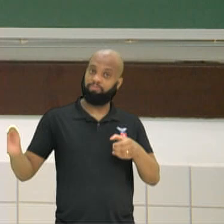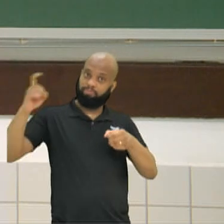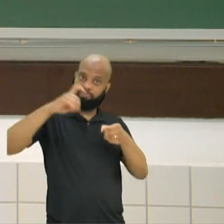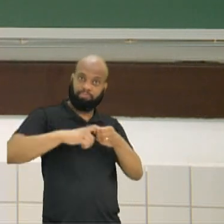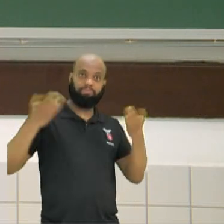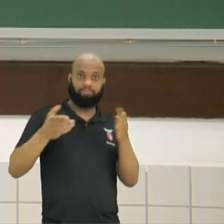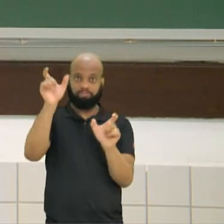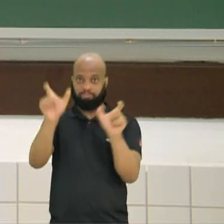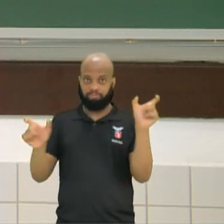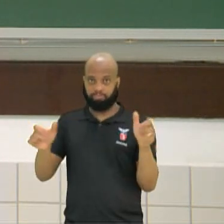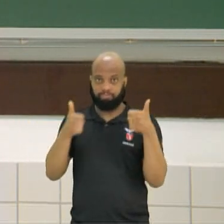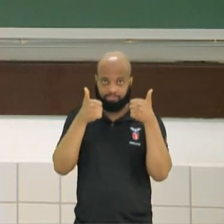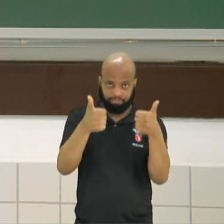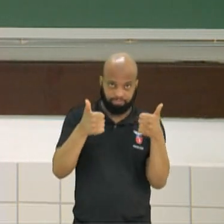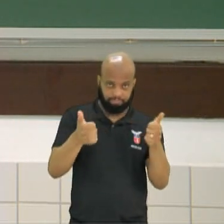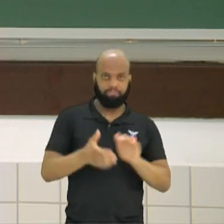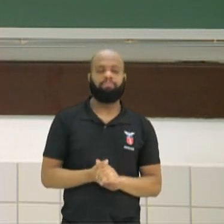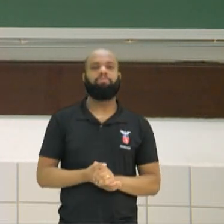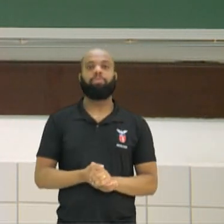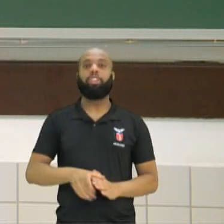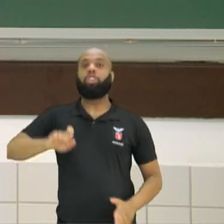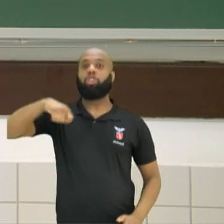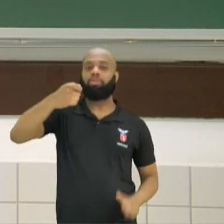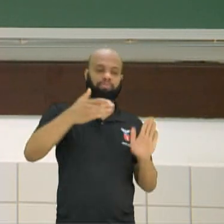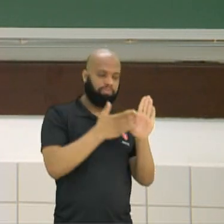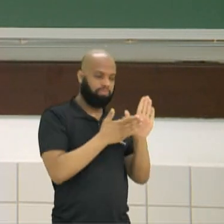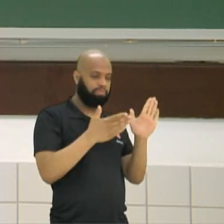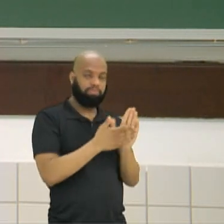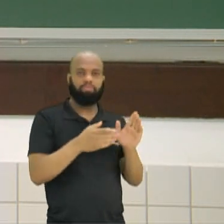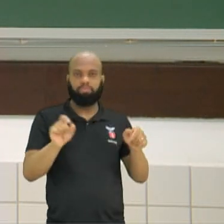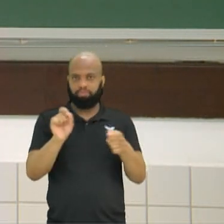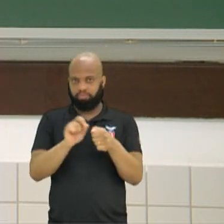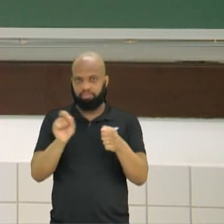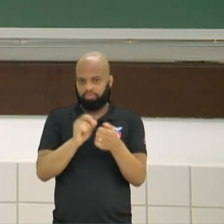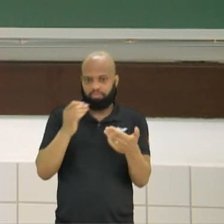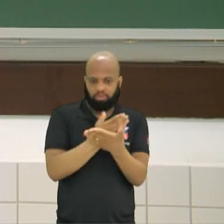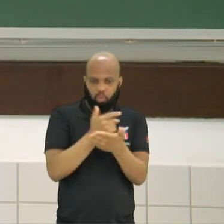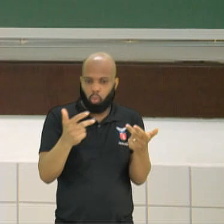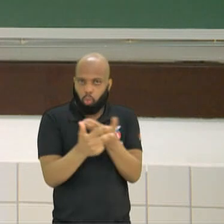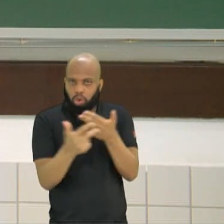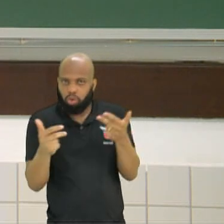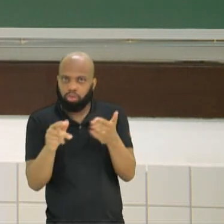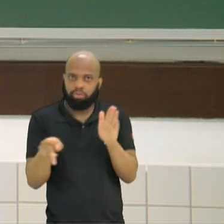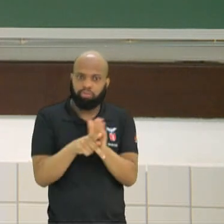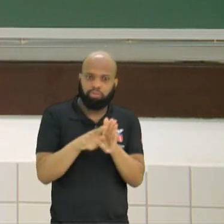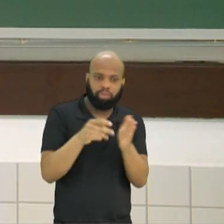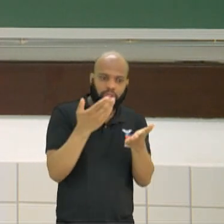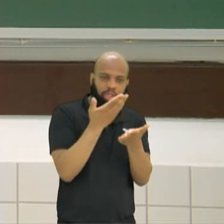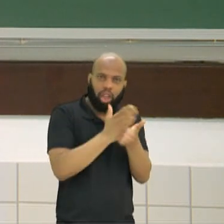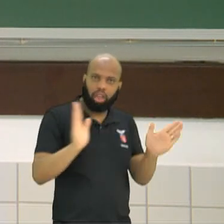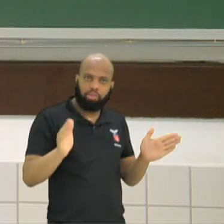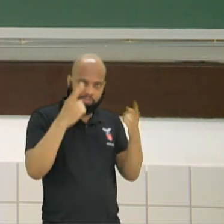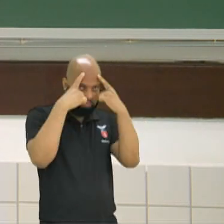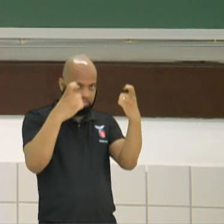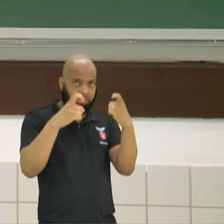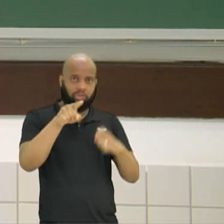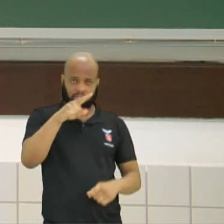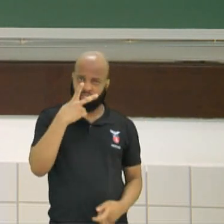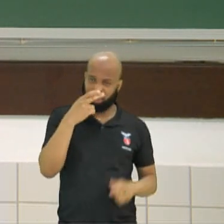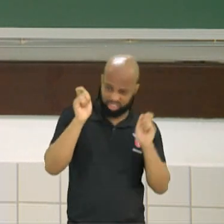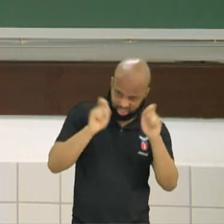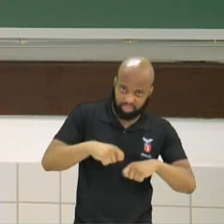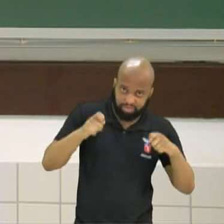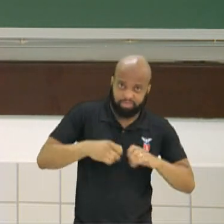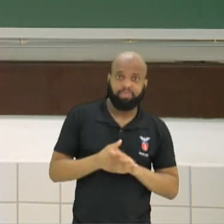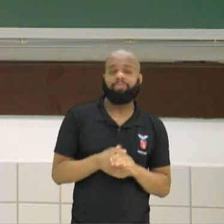Voltamos, galera, beleza? Vamos lá então? Sobre as propostas de intervenção apresentadas pela autora, você acredita que elas sejam plausíveis e exequíveis?